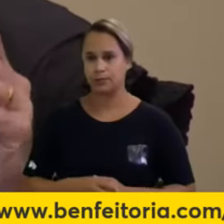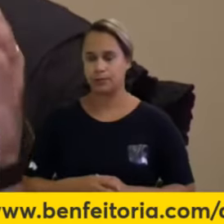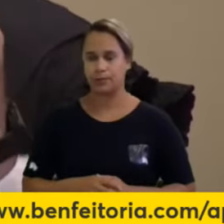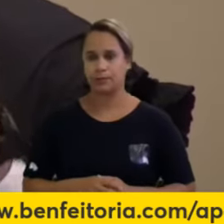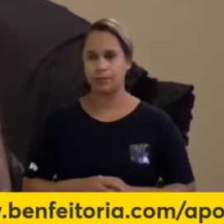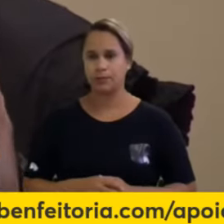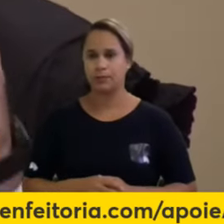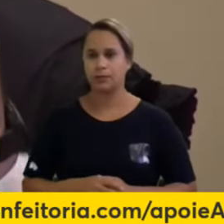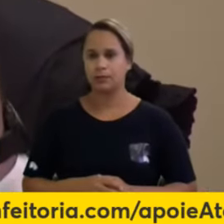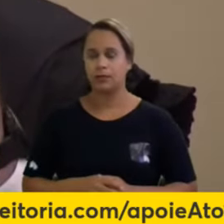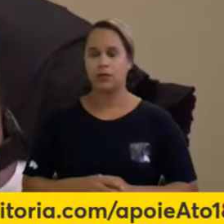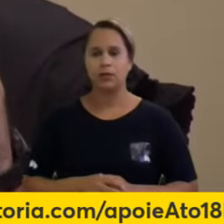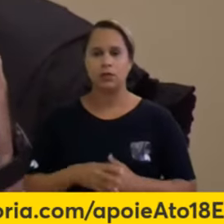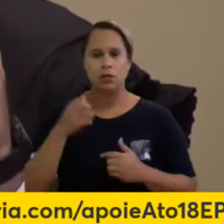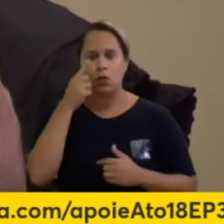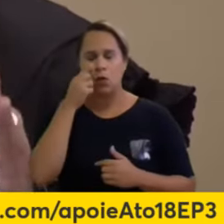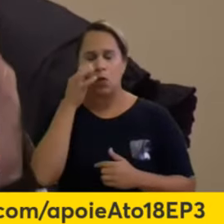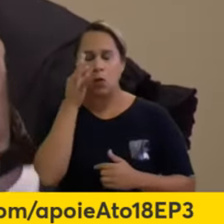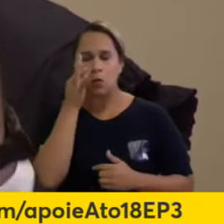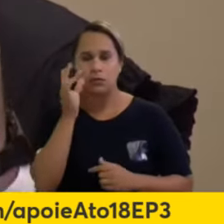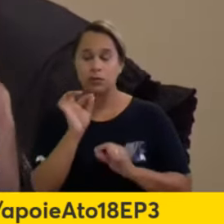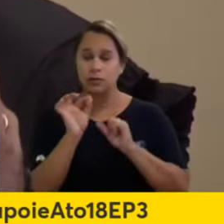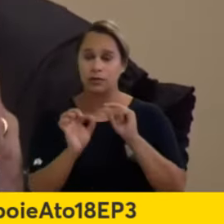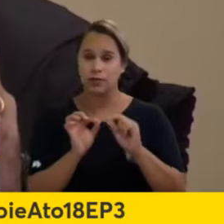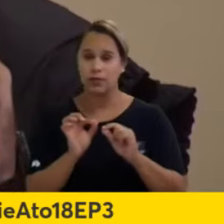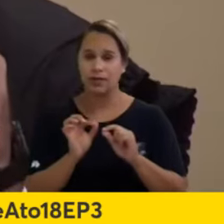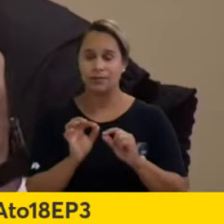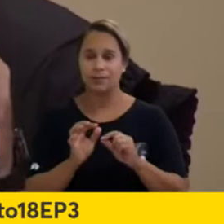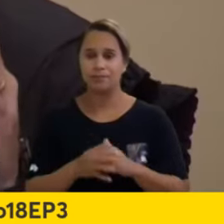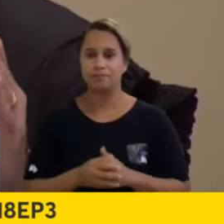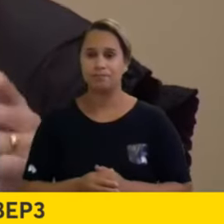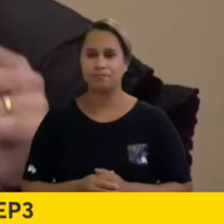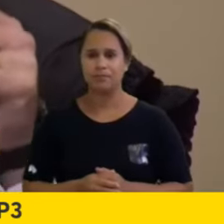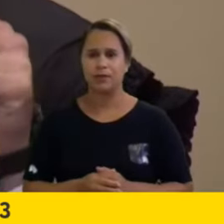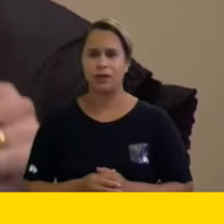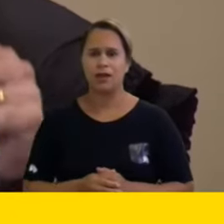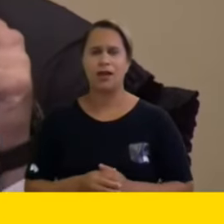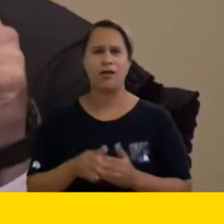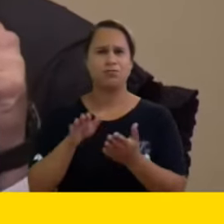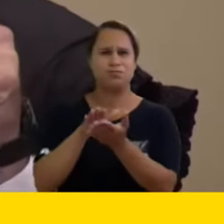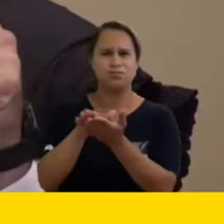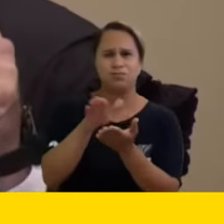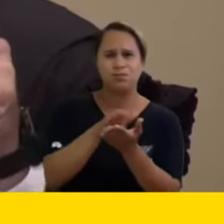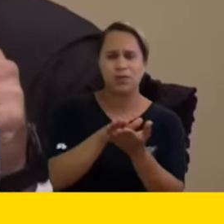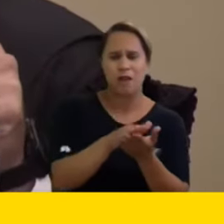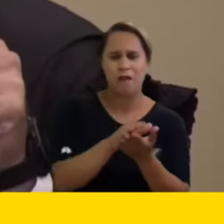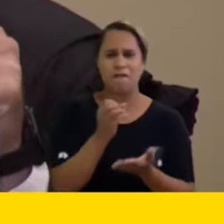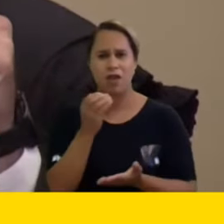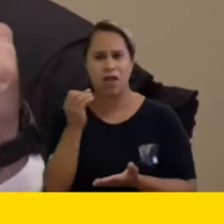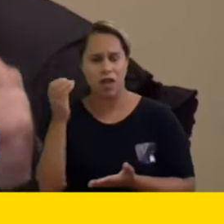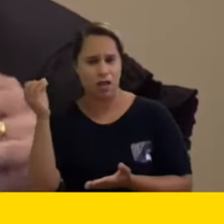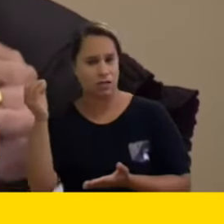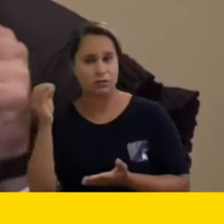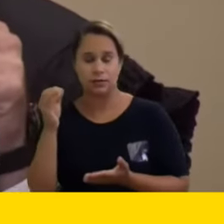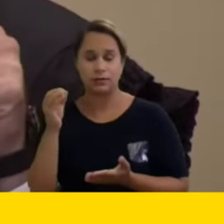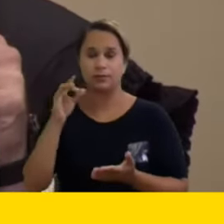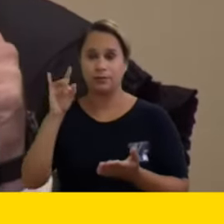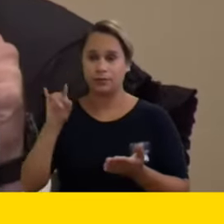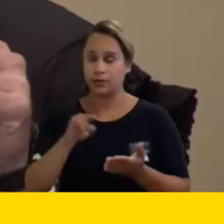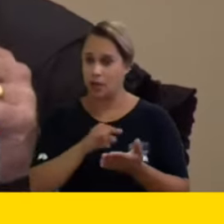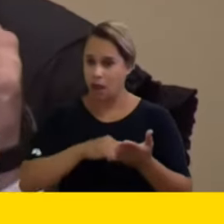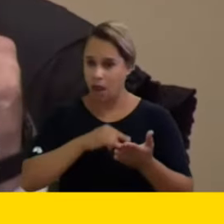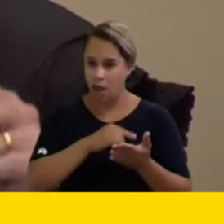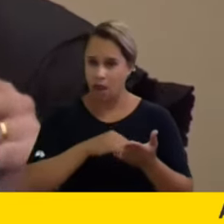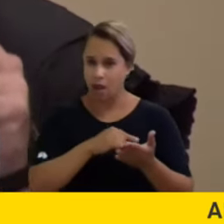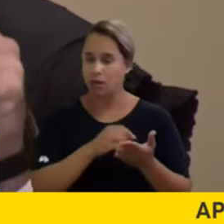finais Não não desbastar tais viagens a fim de explicar Face a documenta ação anexada que estas serviriam